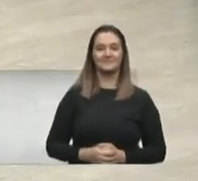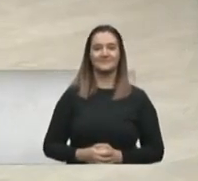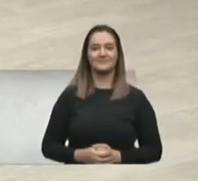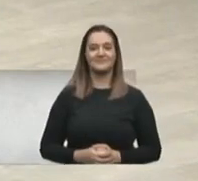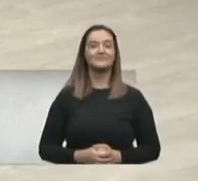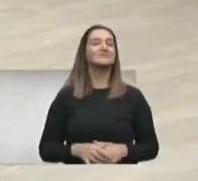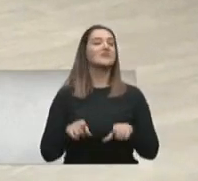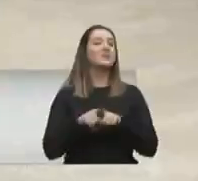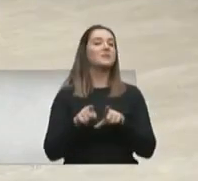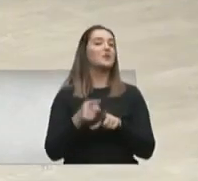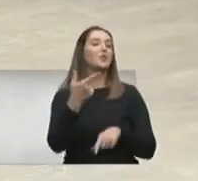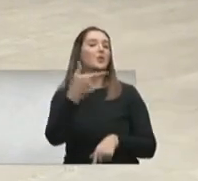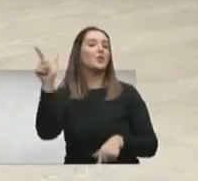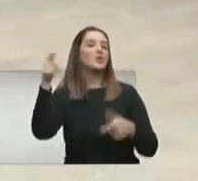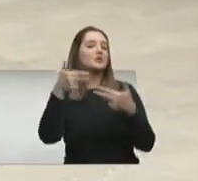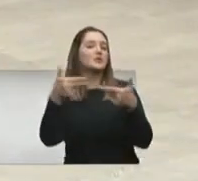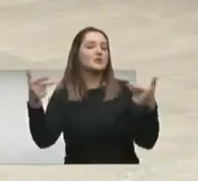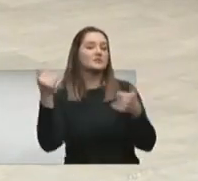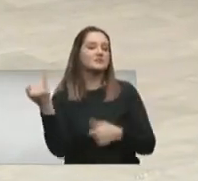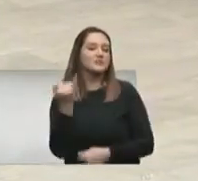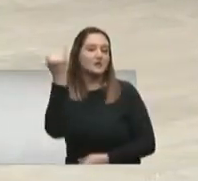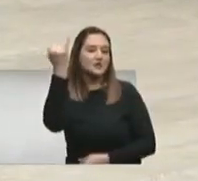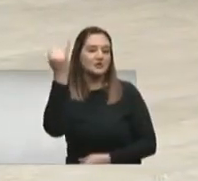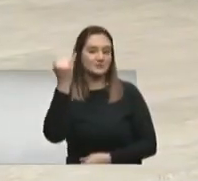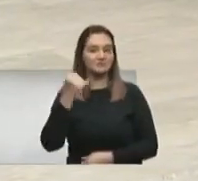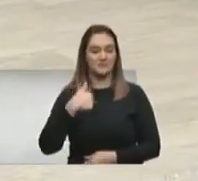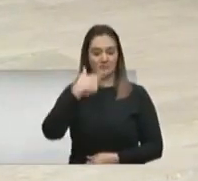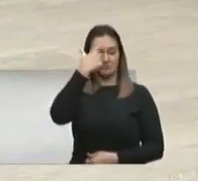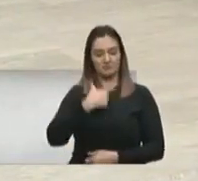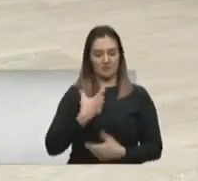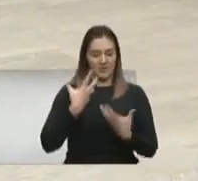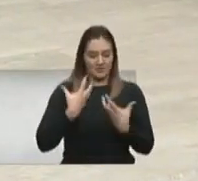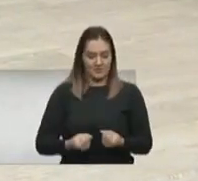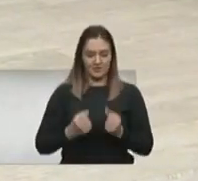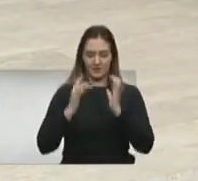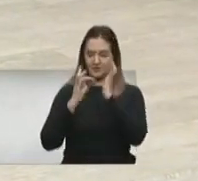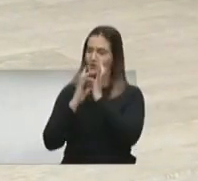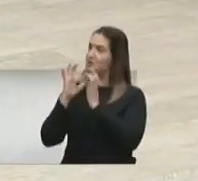E tem uma coisa a mais. Quando a pessoa aceita Jesus como Salvador,